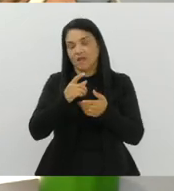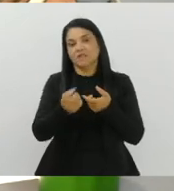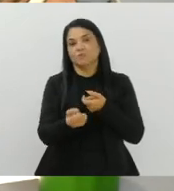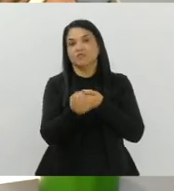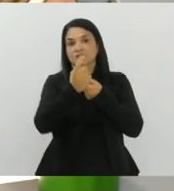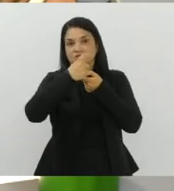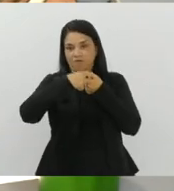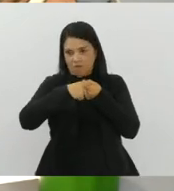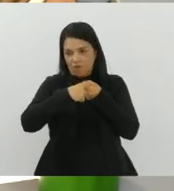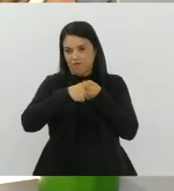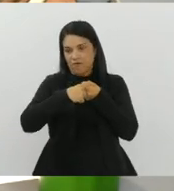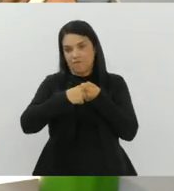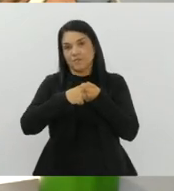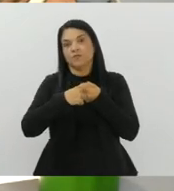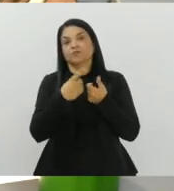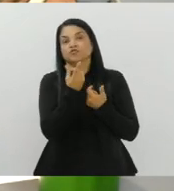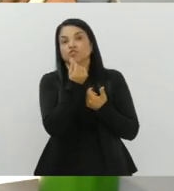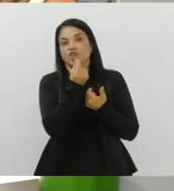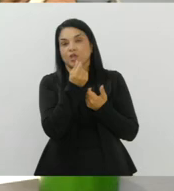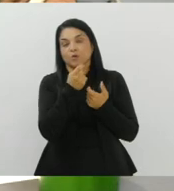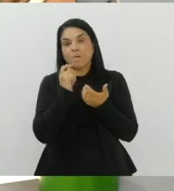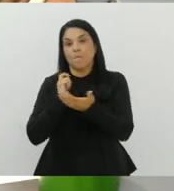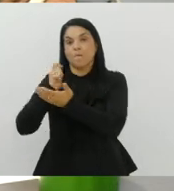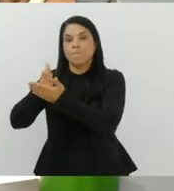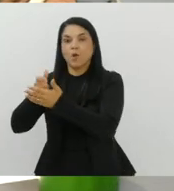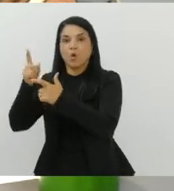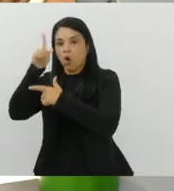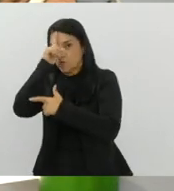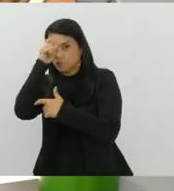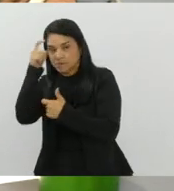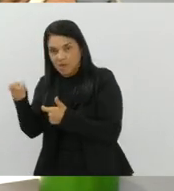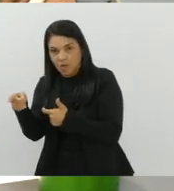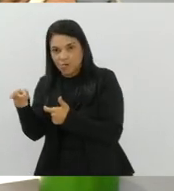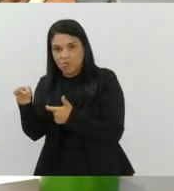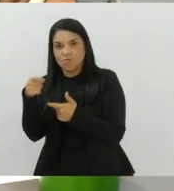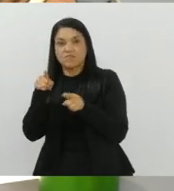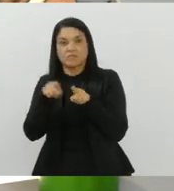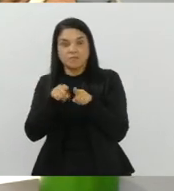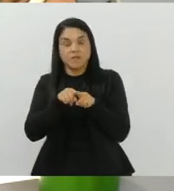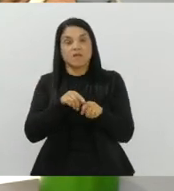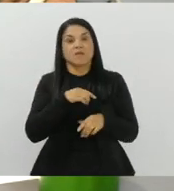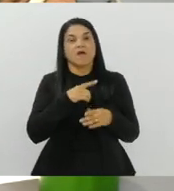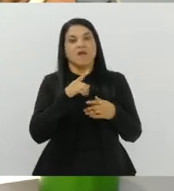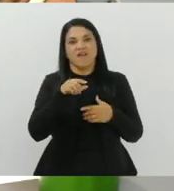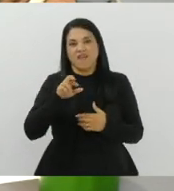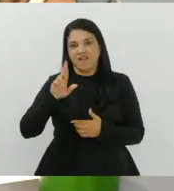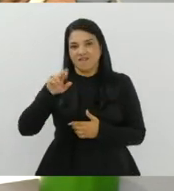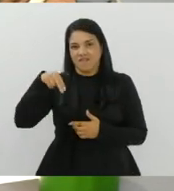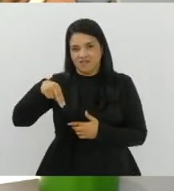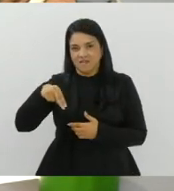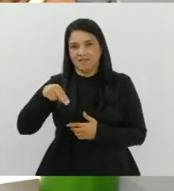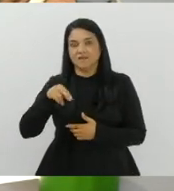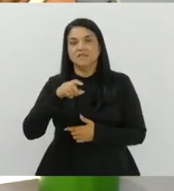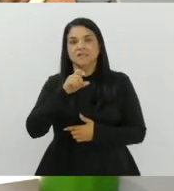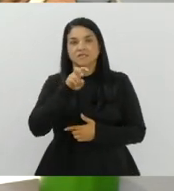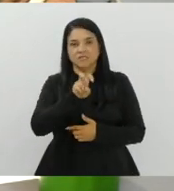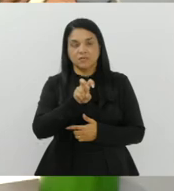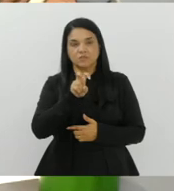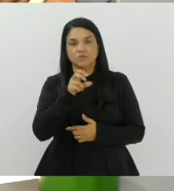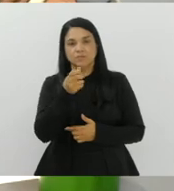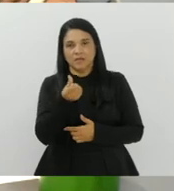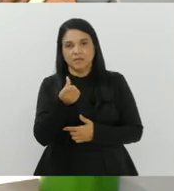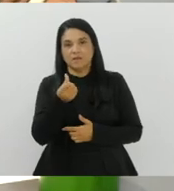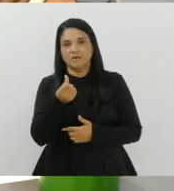a própria AMIL ela impõe vários impedimentos, e a RN566 é muito claro, o reembolso tem que acontecer em 30